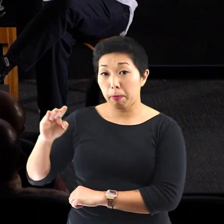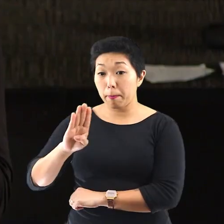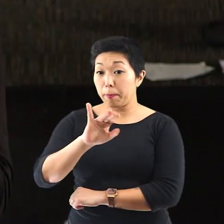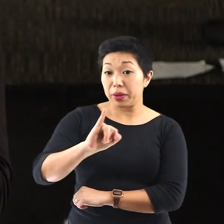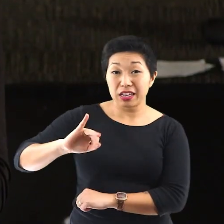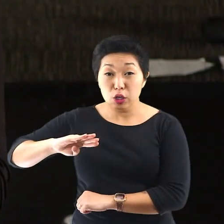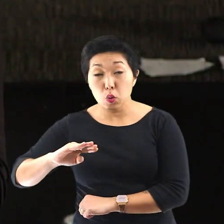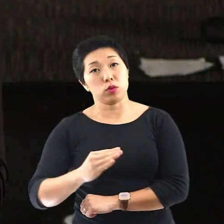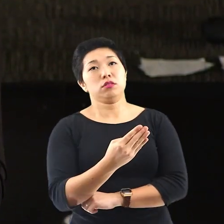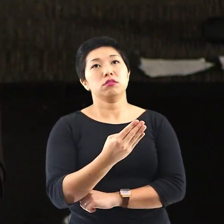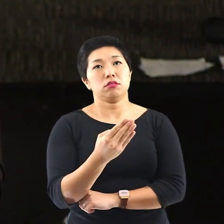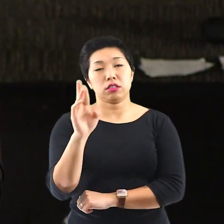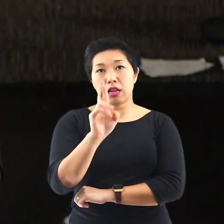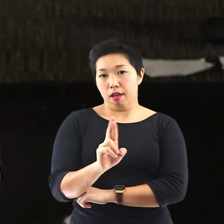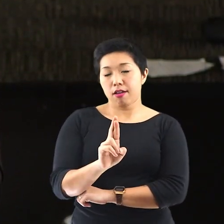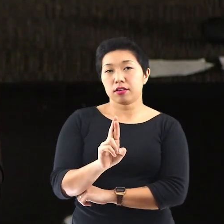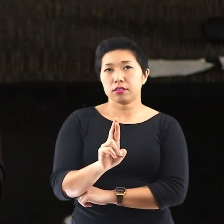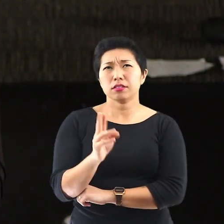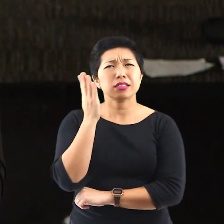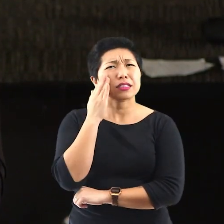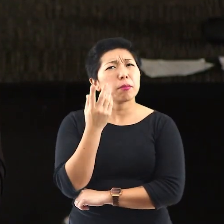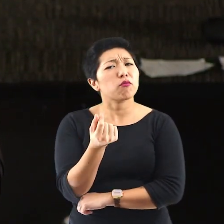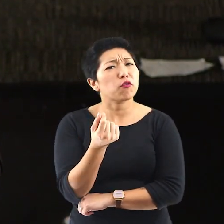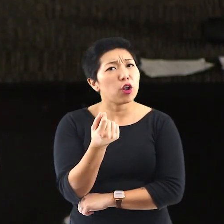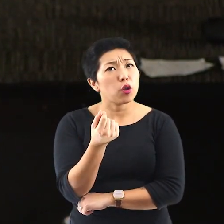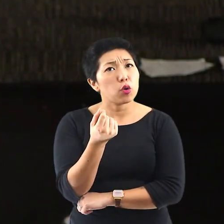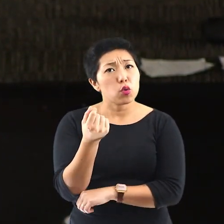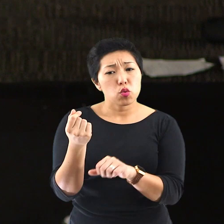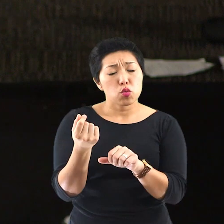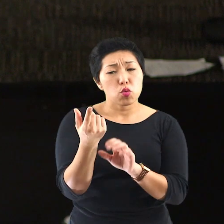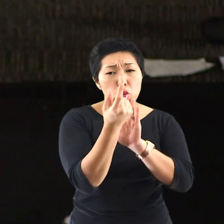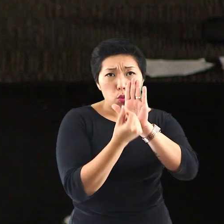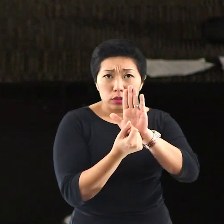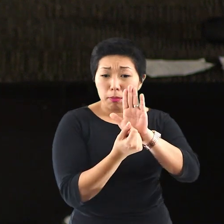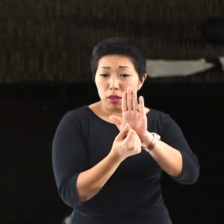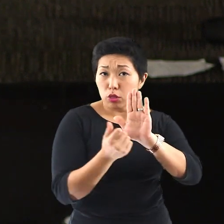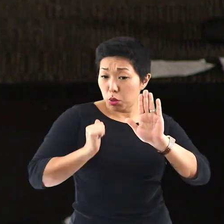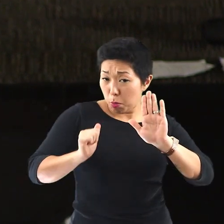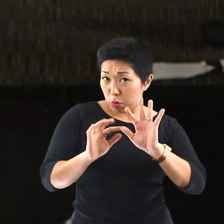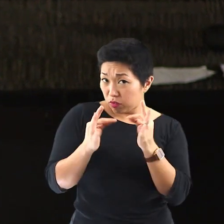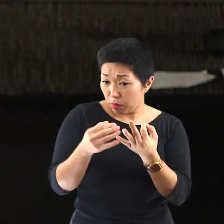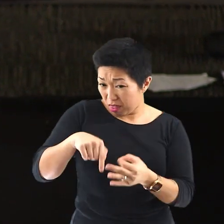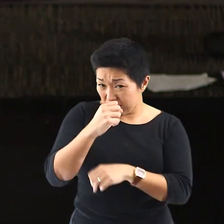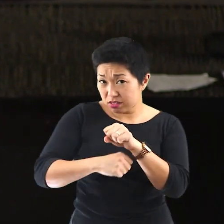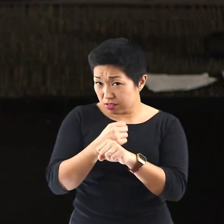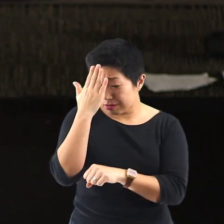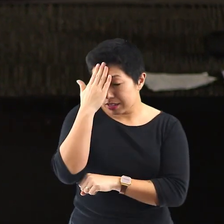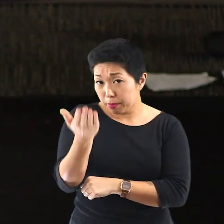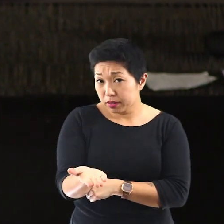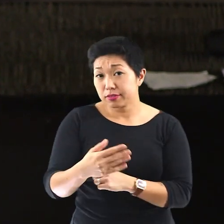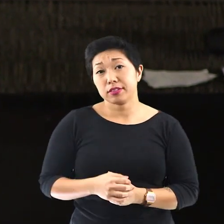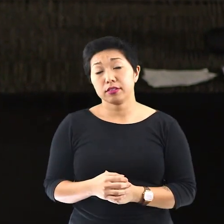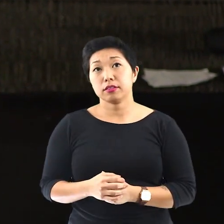650 e tantos bilhões de reais. Sabe quanto está o orçamento do Bolsa Família